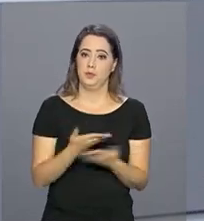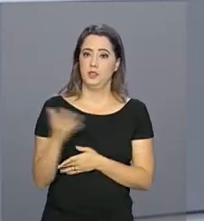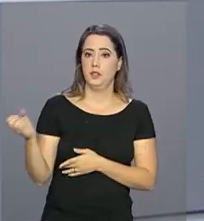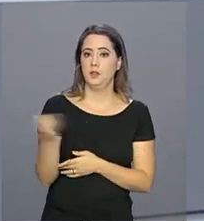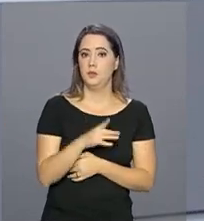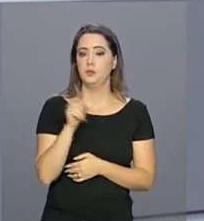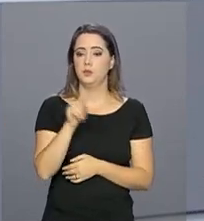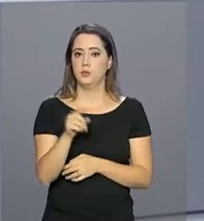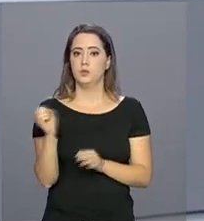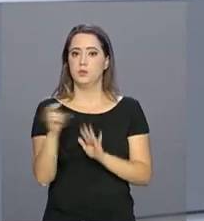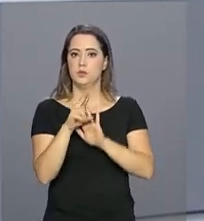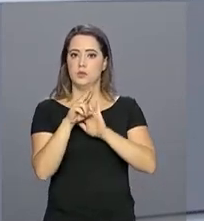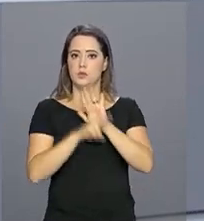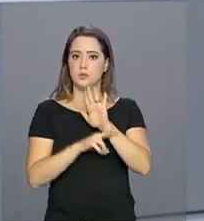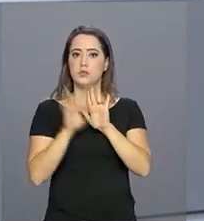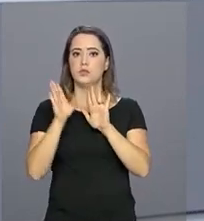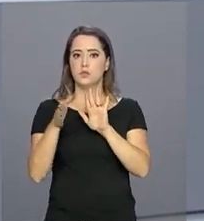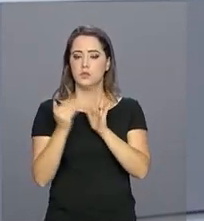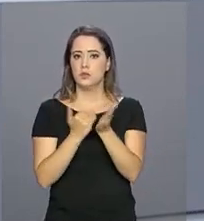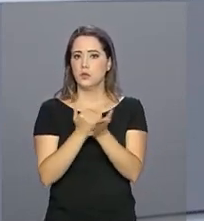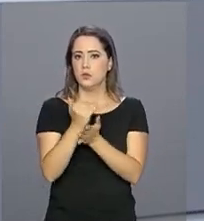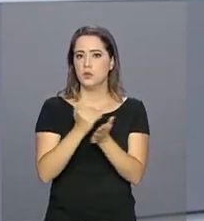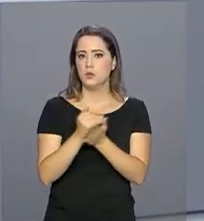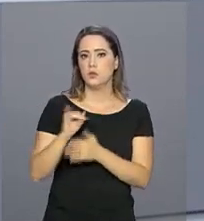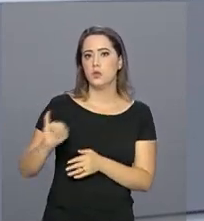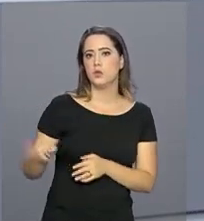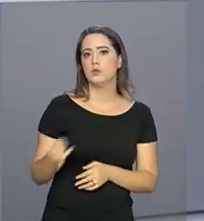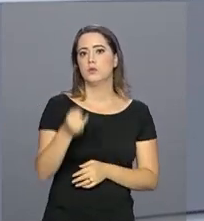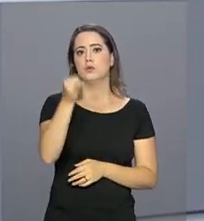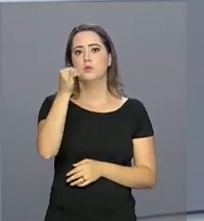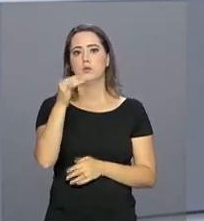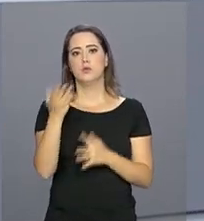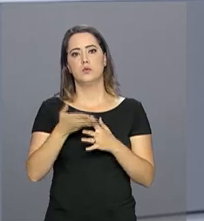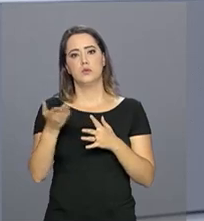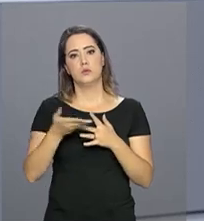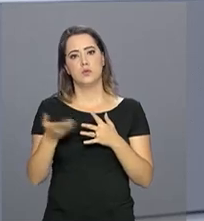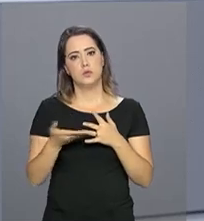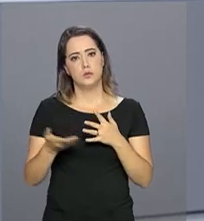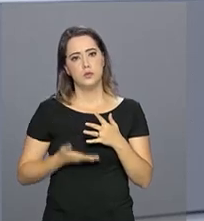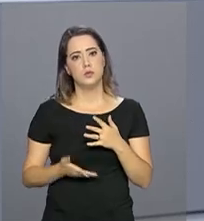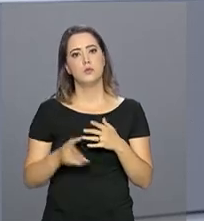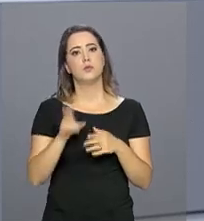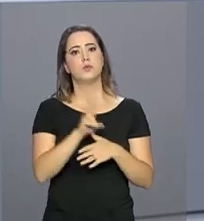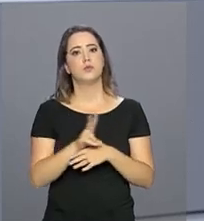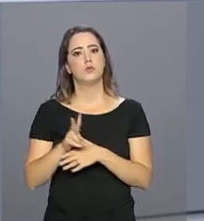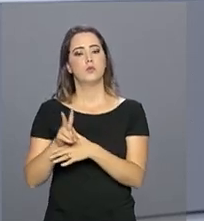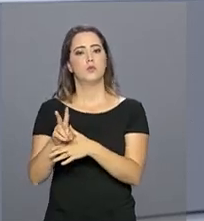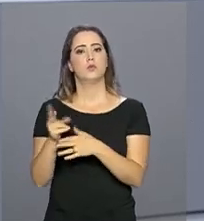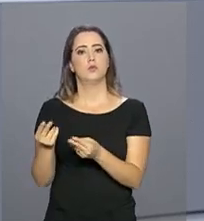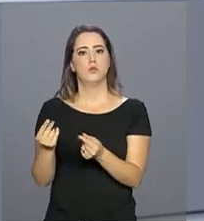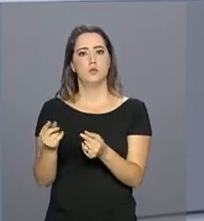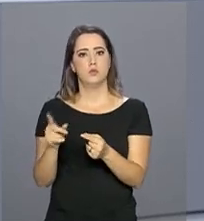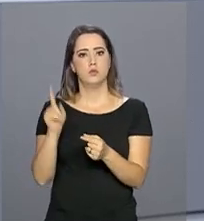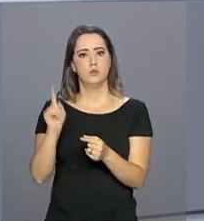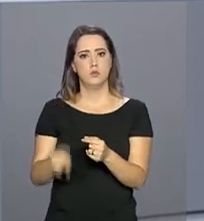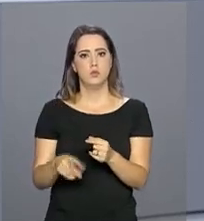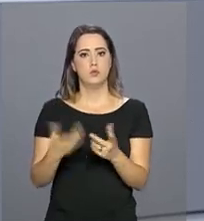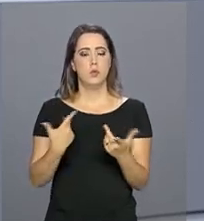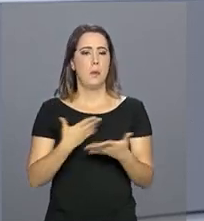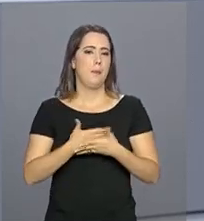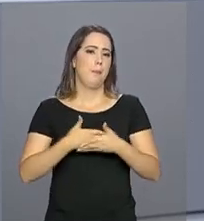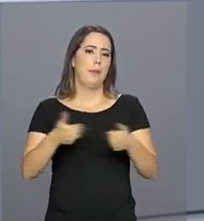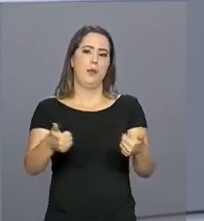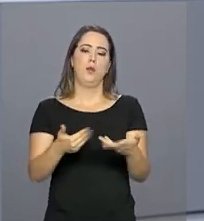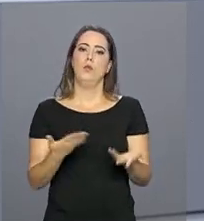novidade com as novas regras que já estão valendo as taxas de juros para financiamentos contratados com recursos desses fundos